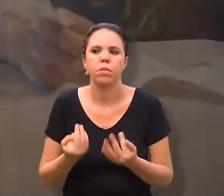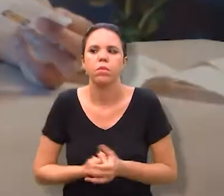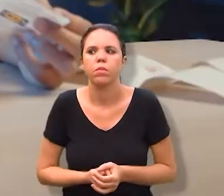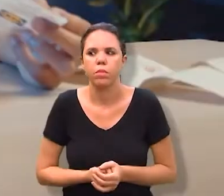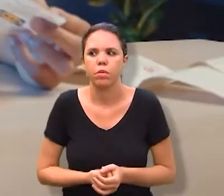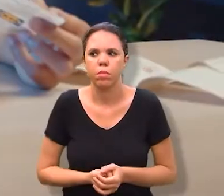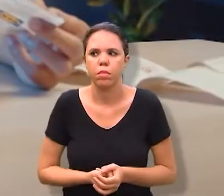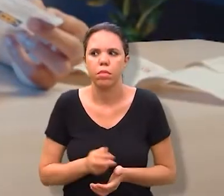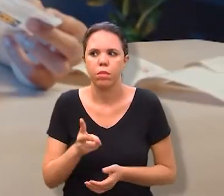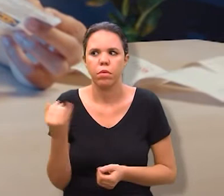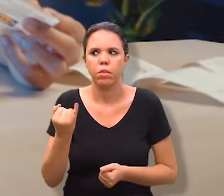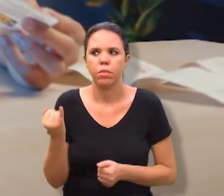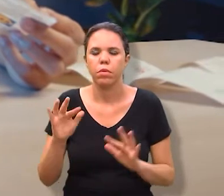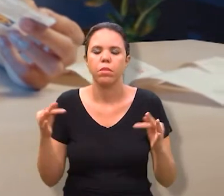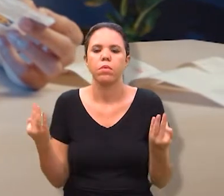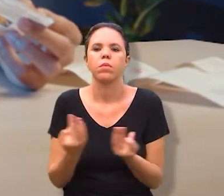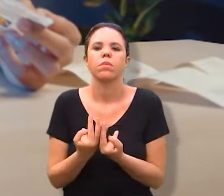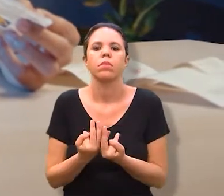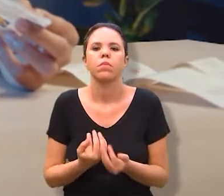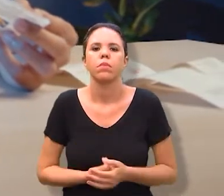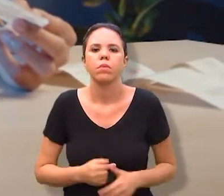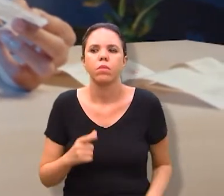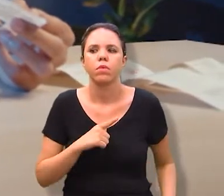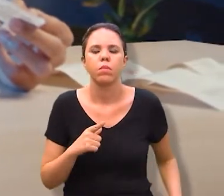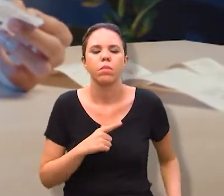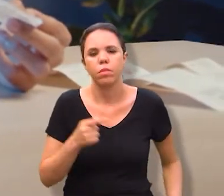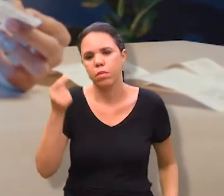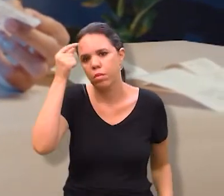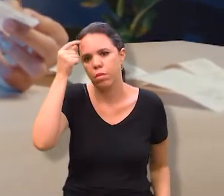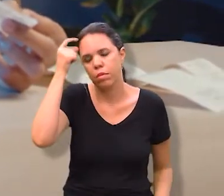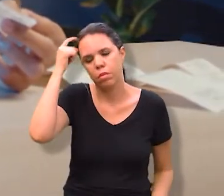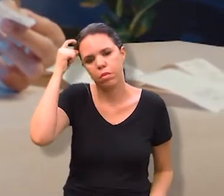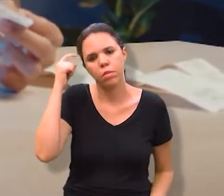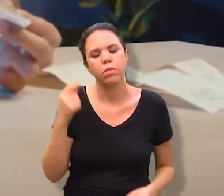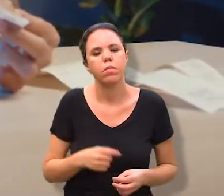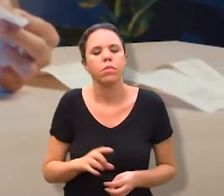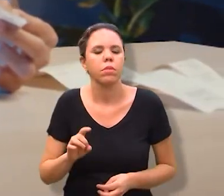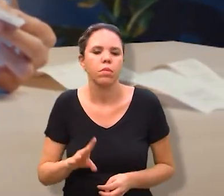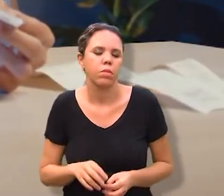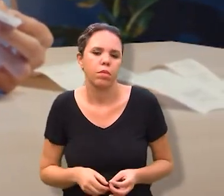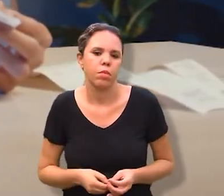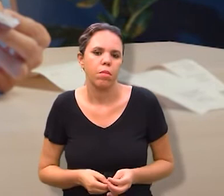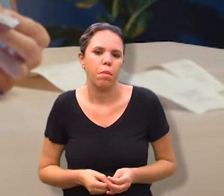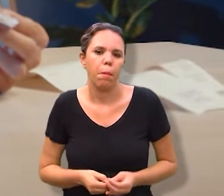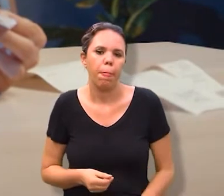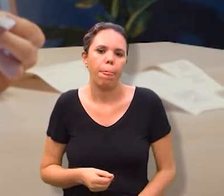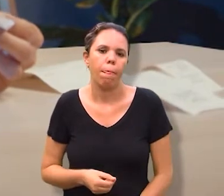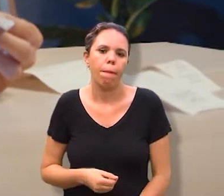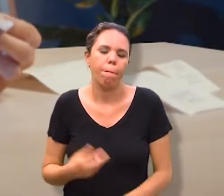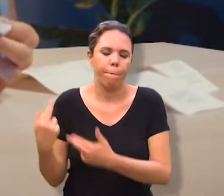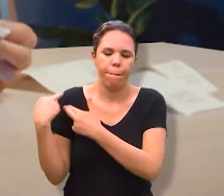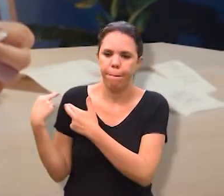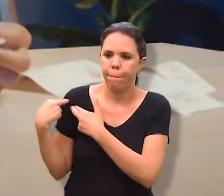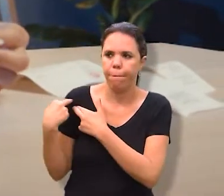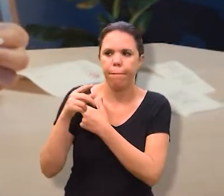a família, né? É sempre importante a família ter essa noção, né? Não ficar só